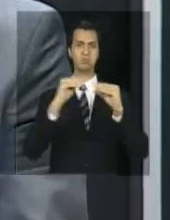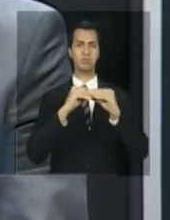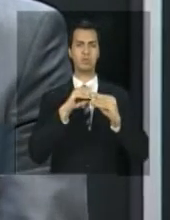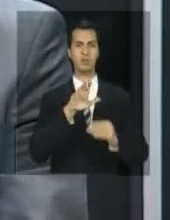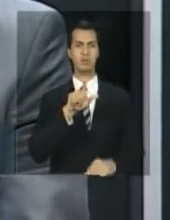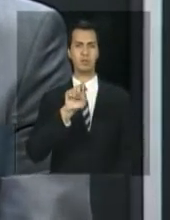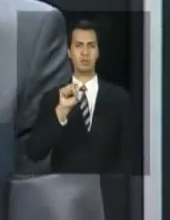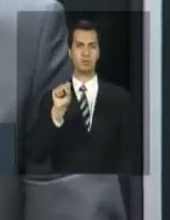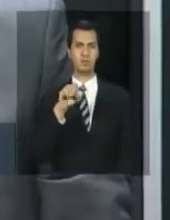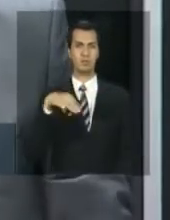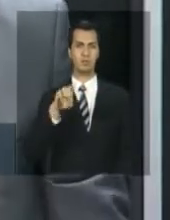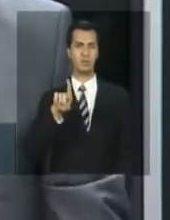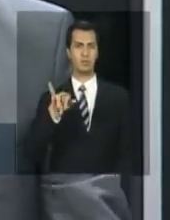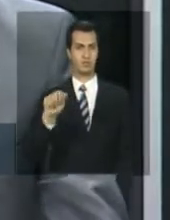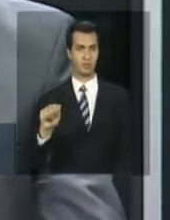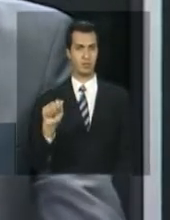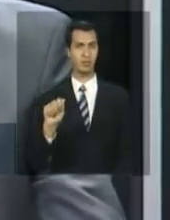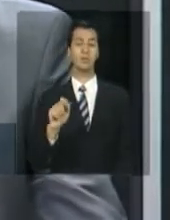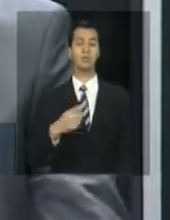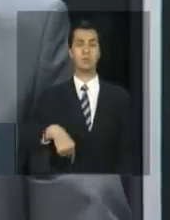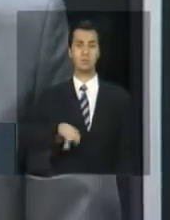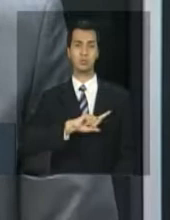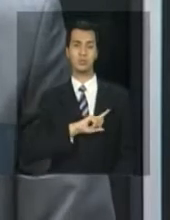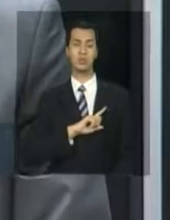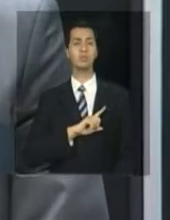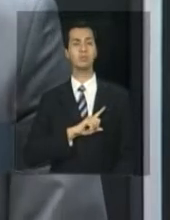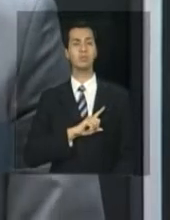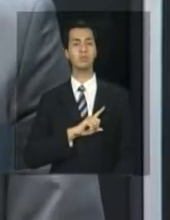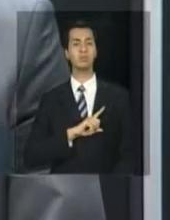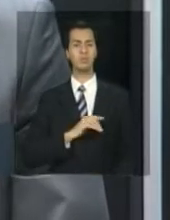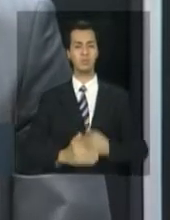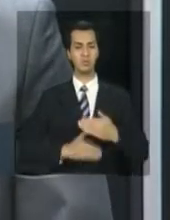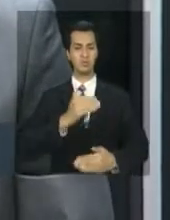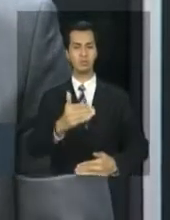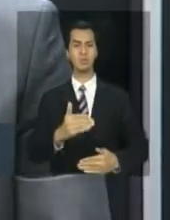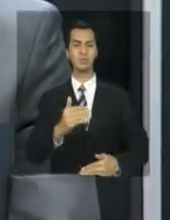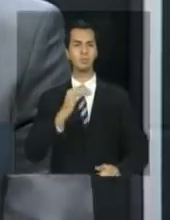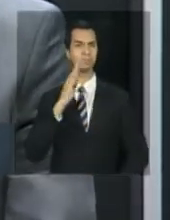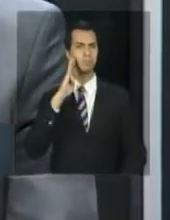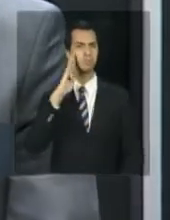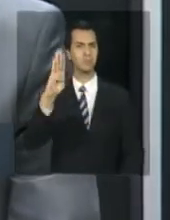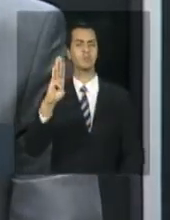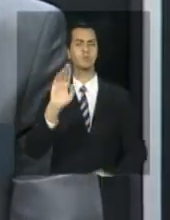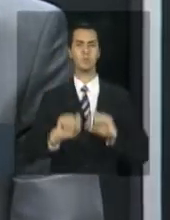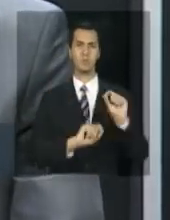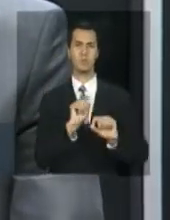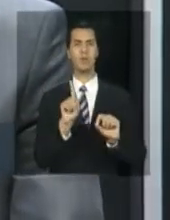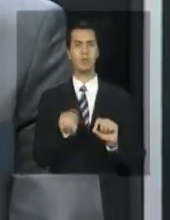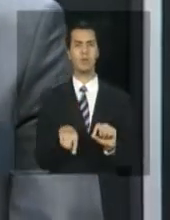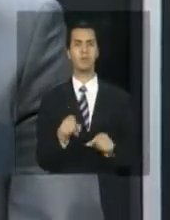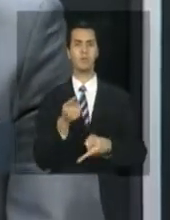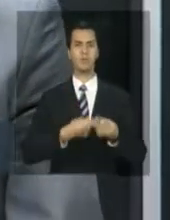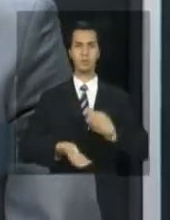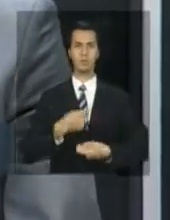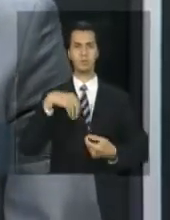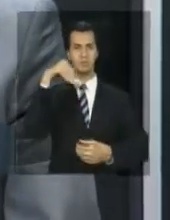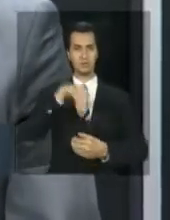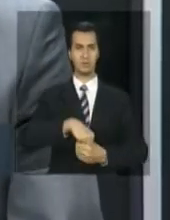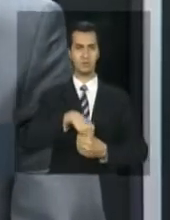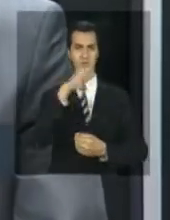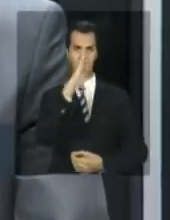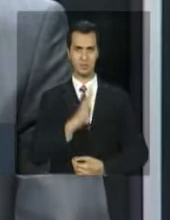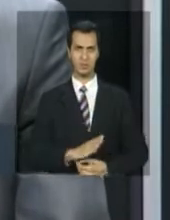nosso crescimento tem sido e continuará sendo o fortalecimento de nosso mercado interno e o